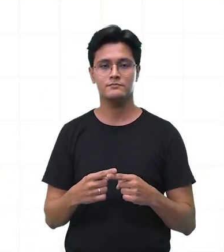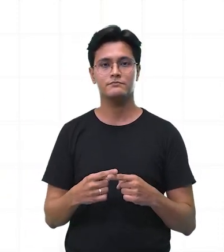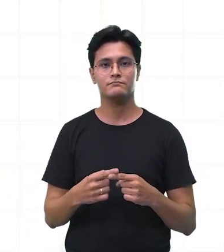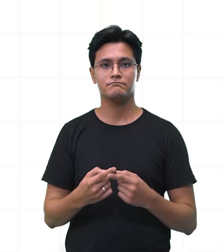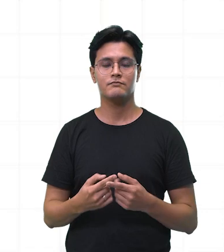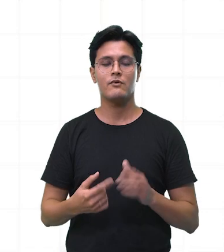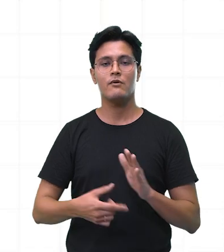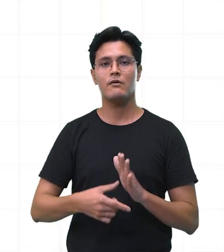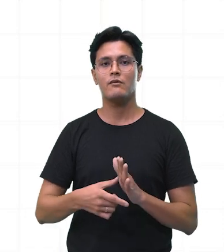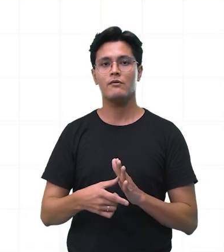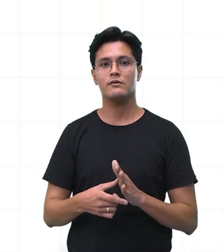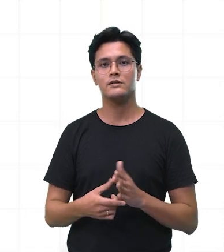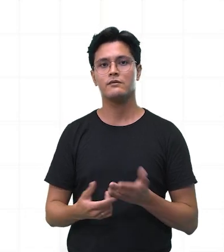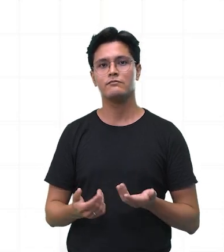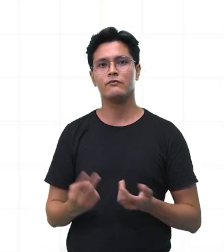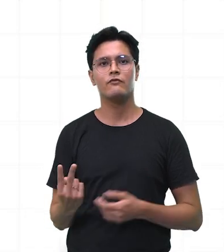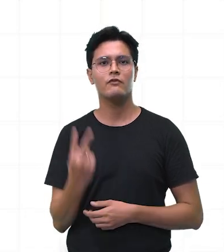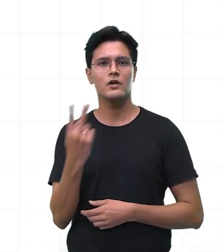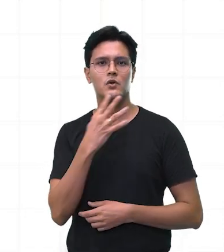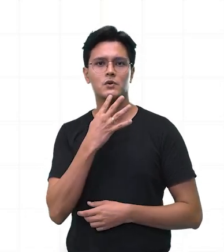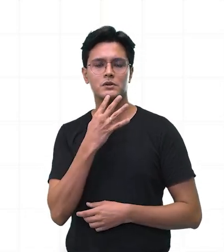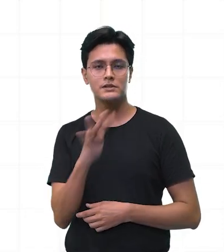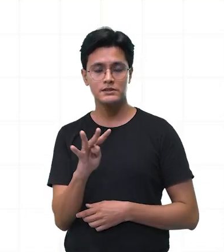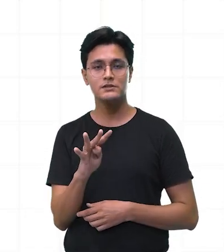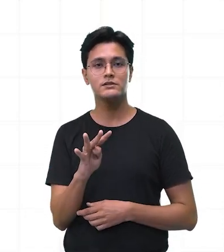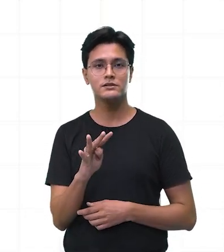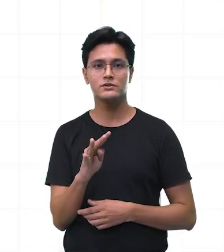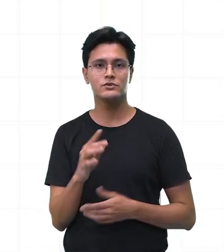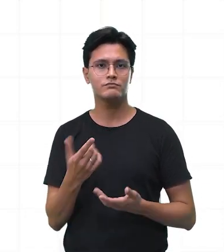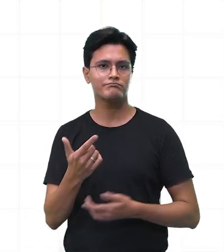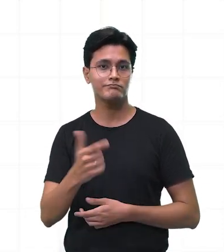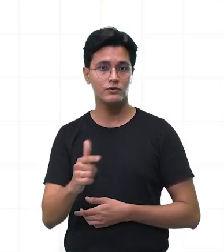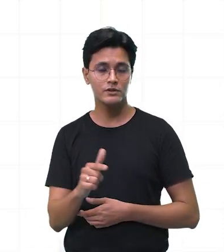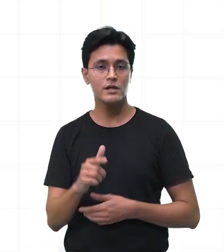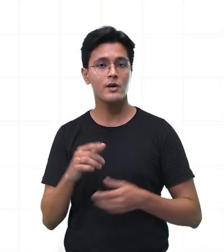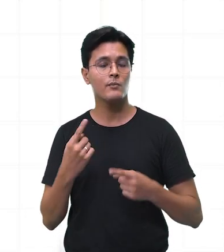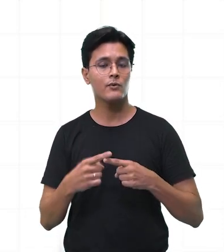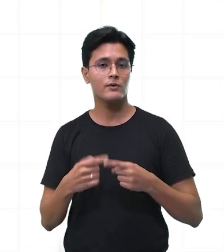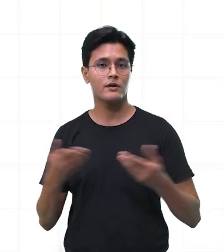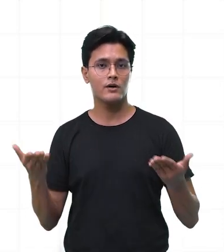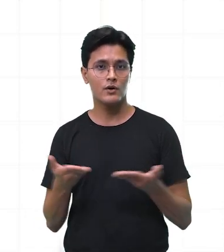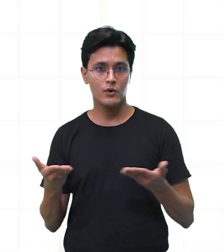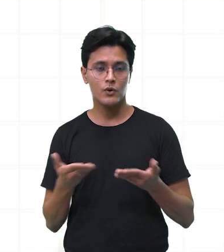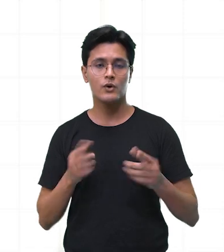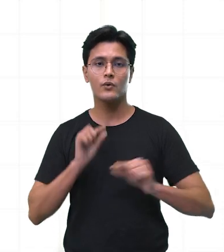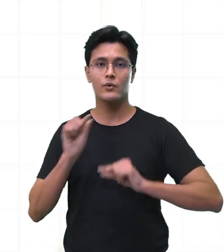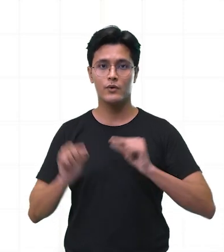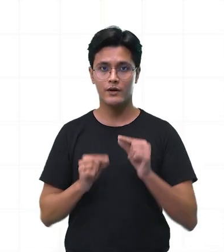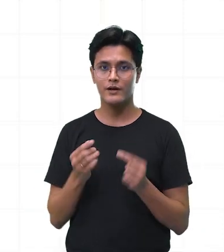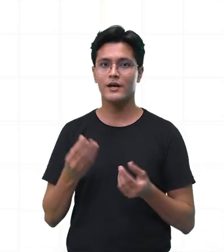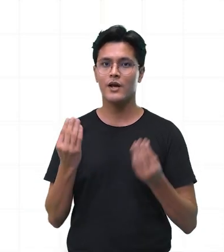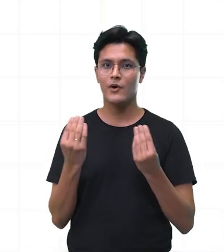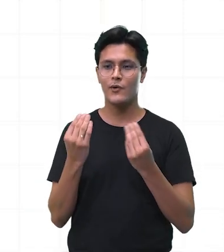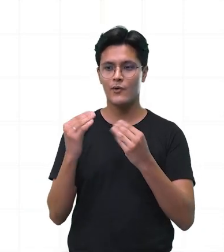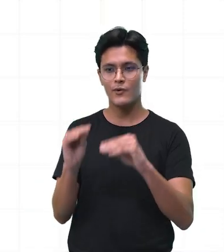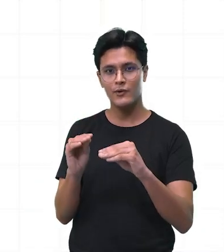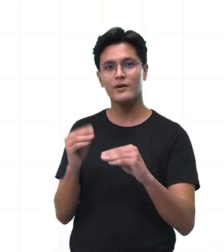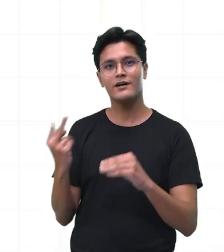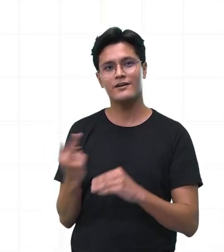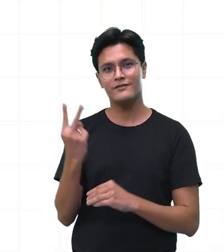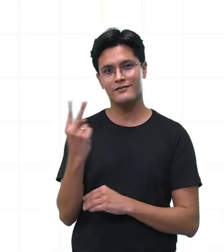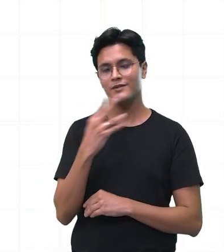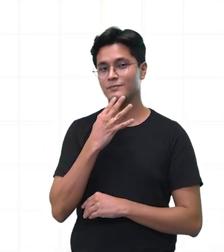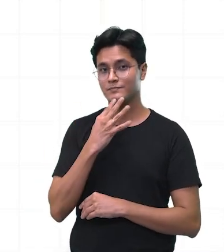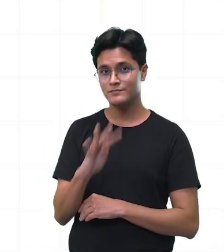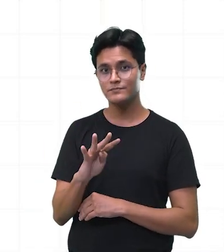nós fizemos primeiro assim, sem valor desconhecido, porque agora nós iremos colocar valores